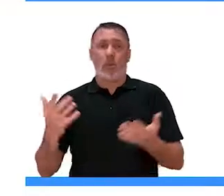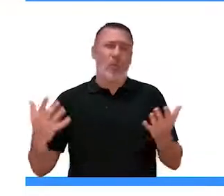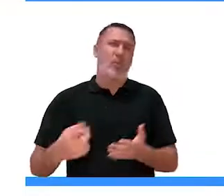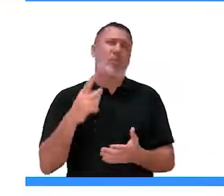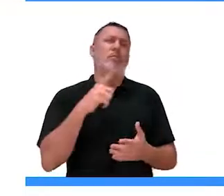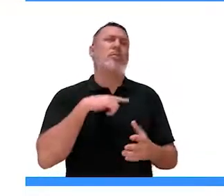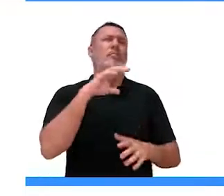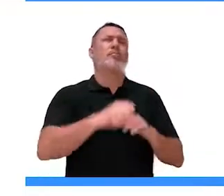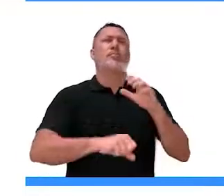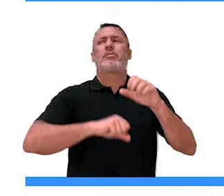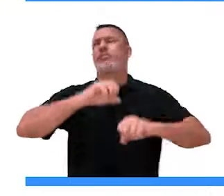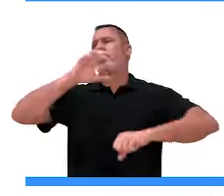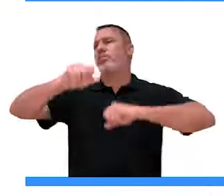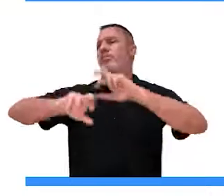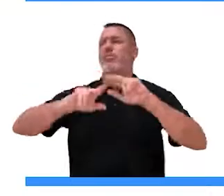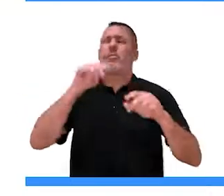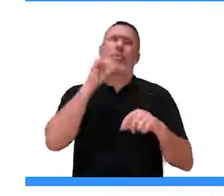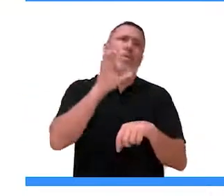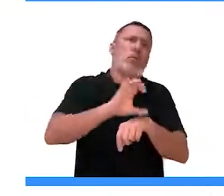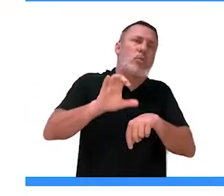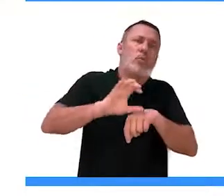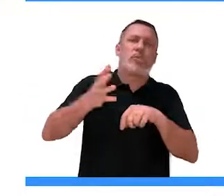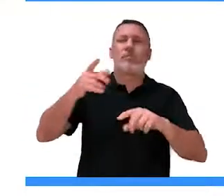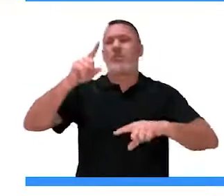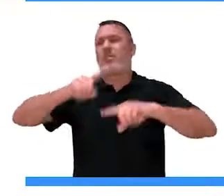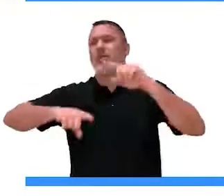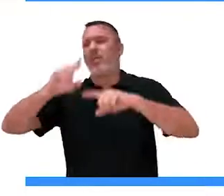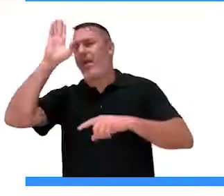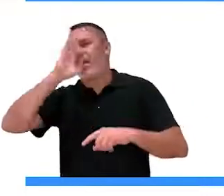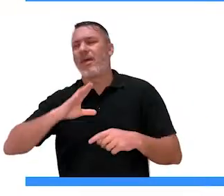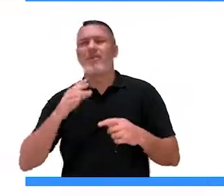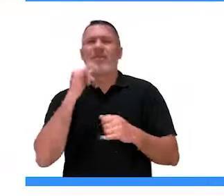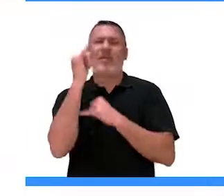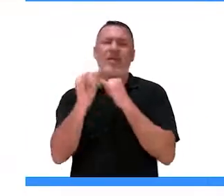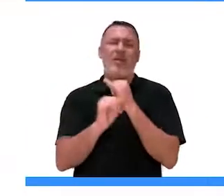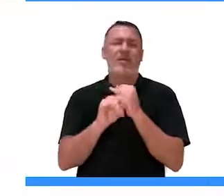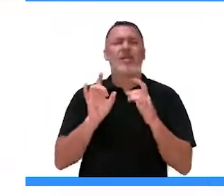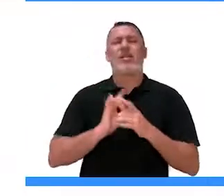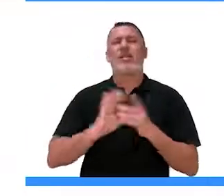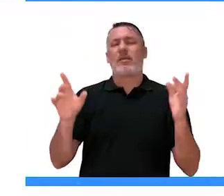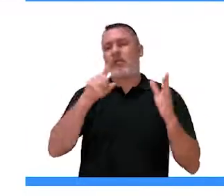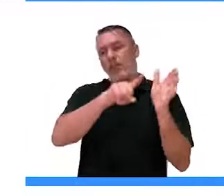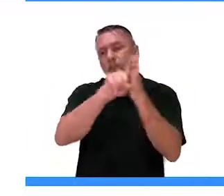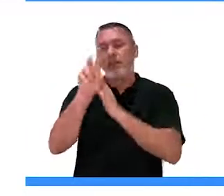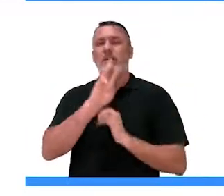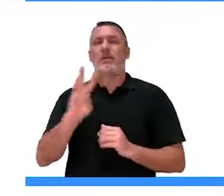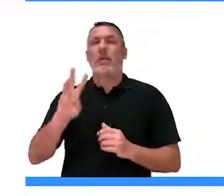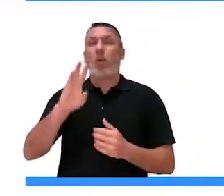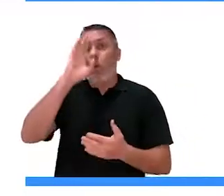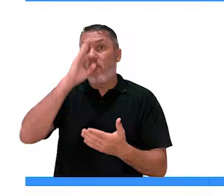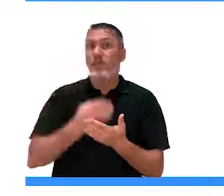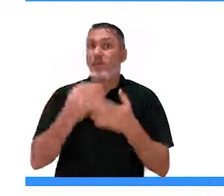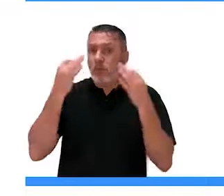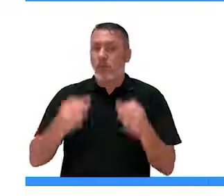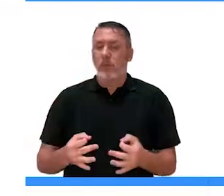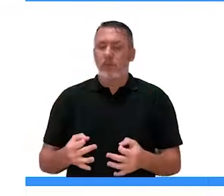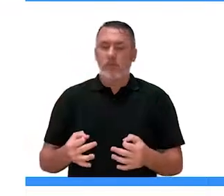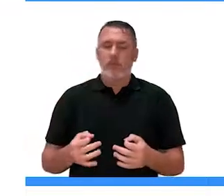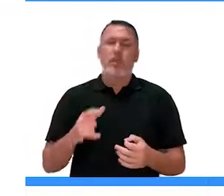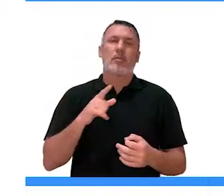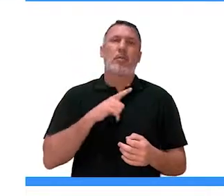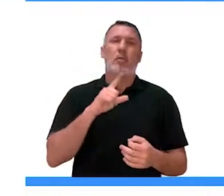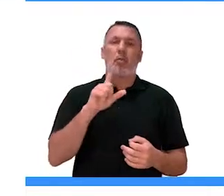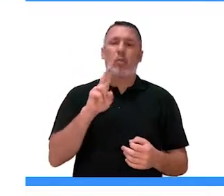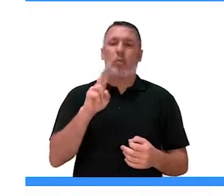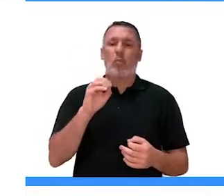Hoje em dia a gente tem muita coisa, desde cursinhos a material grátis na internet. Então pesquise em sites confiáveis.